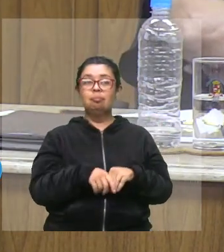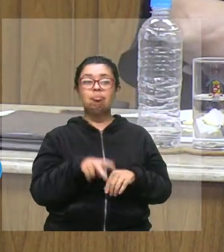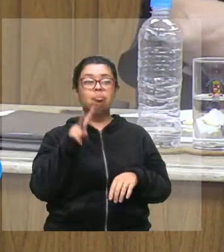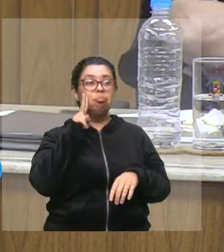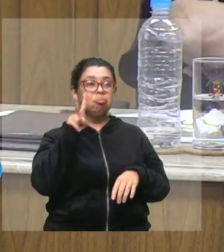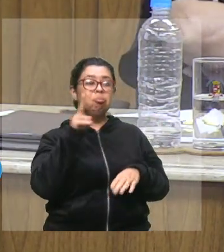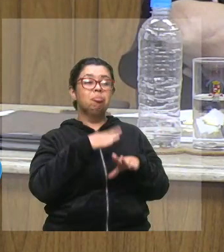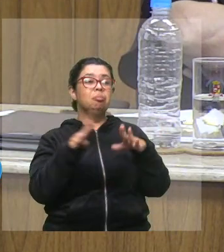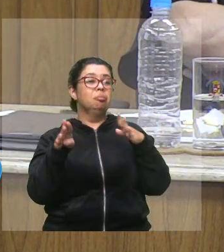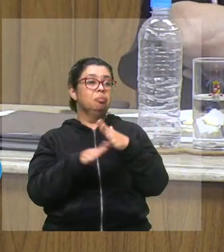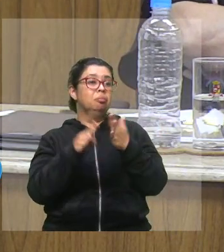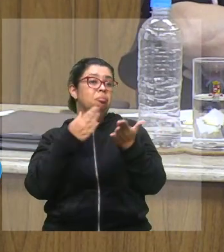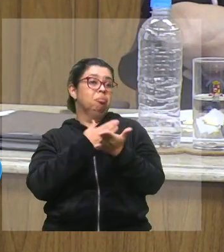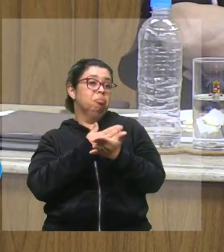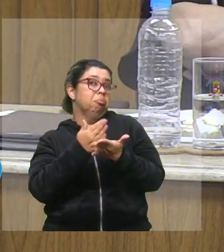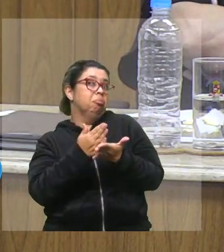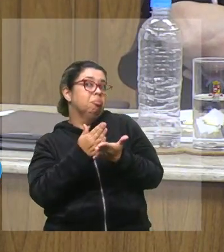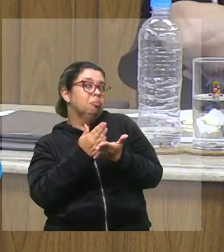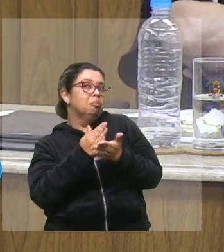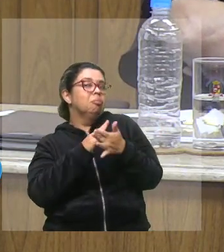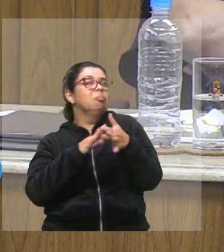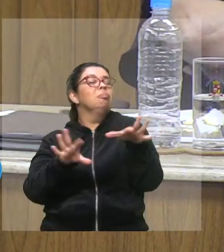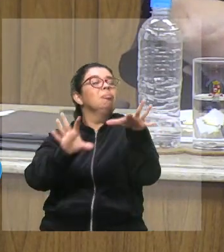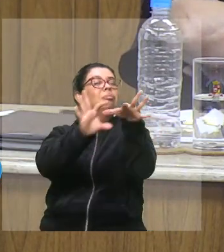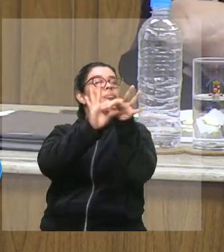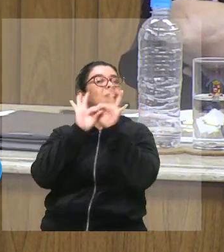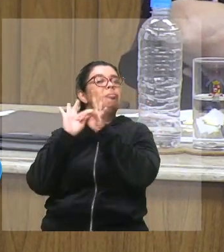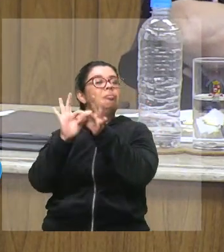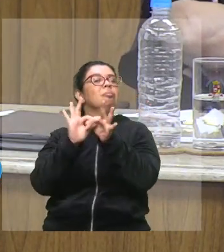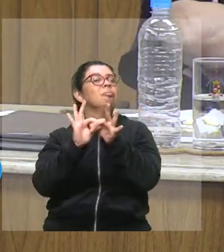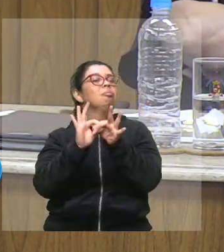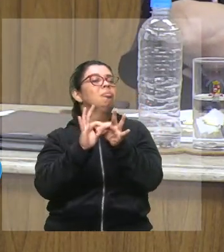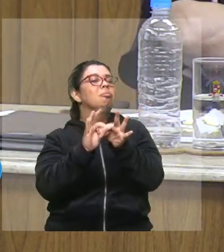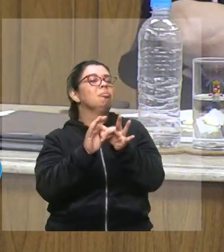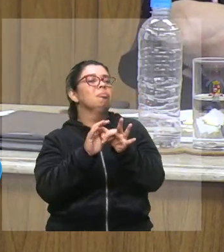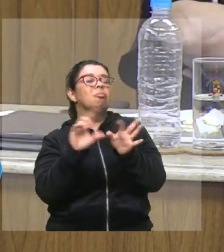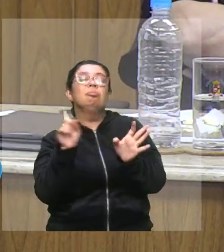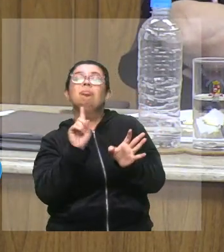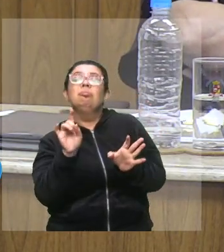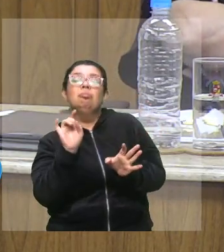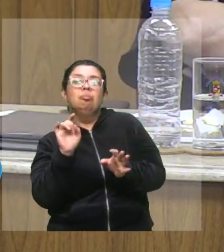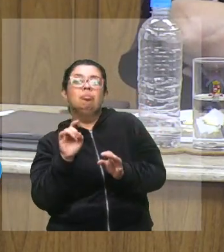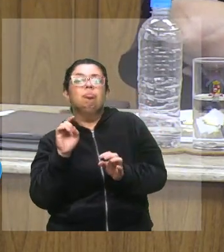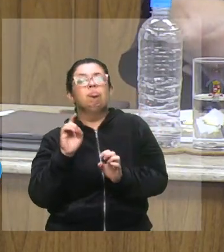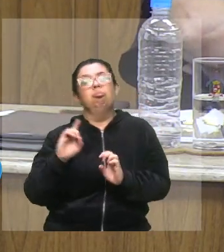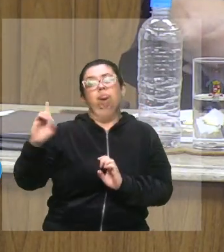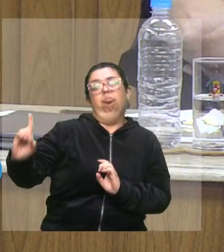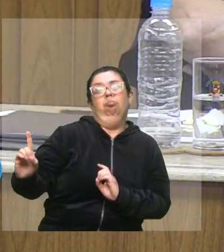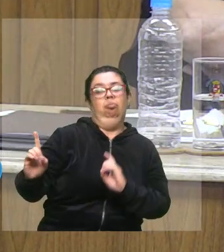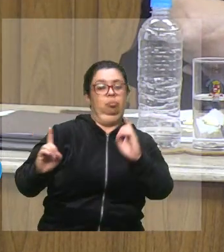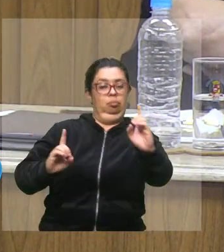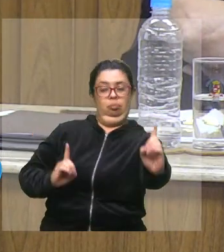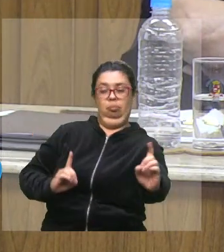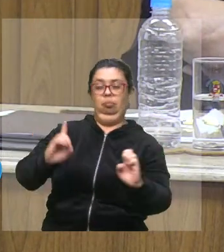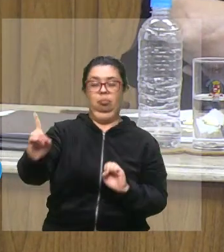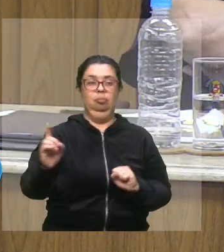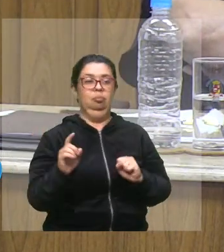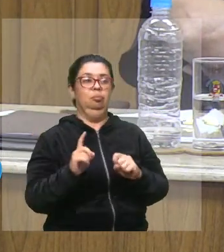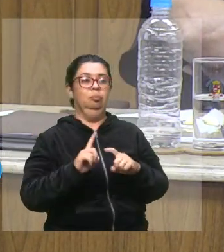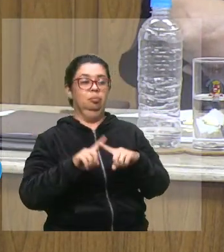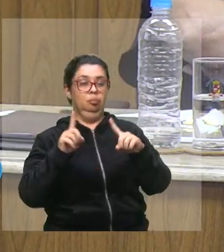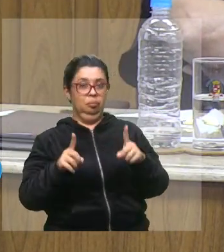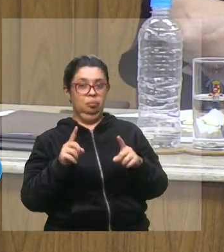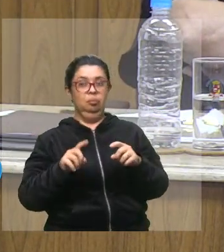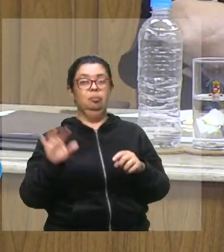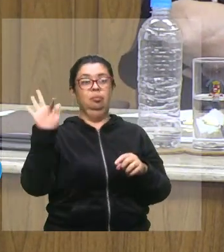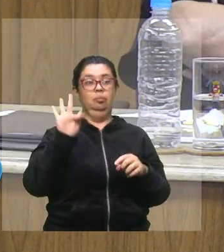isso tudo começa a se conversar, né? Então, não existe uma vocação mais isolada, né? É a universidade, através do projeto de